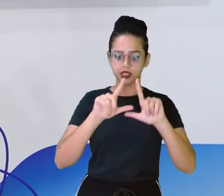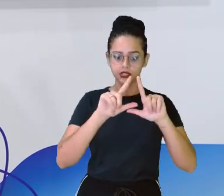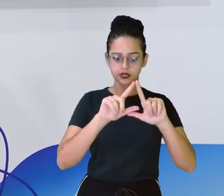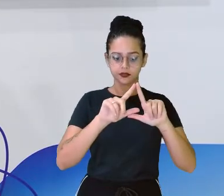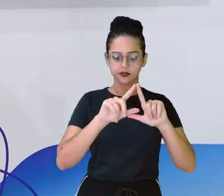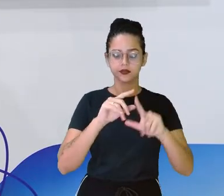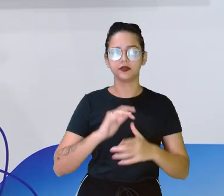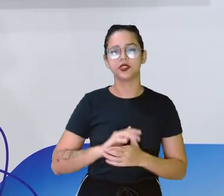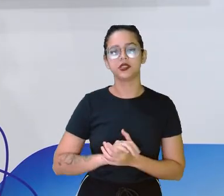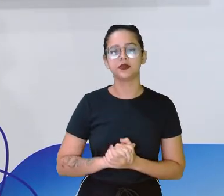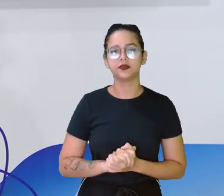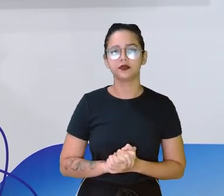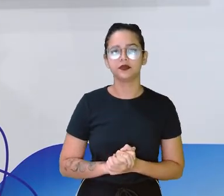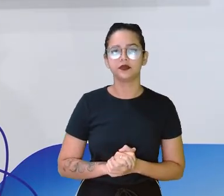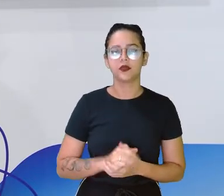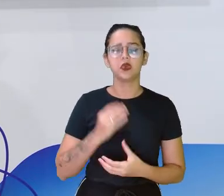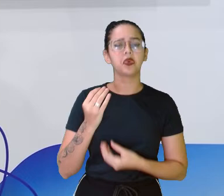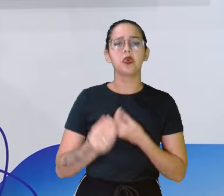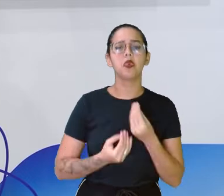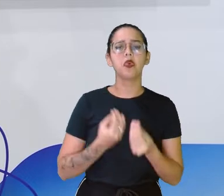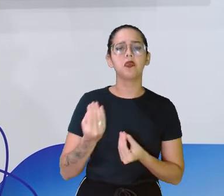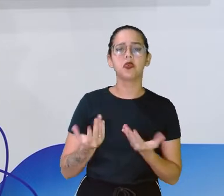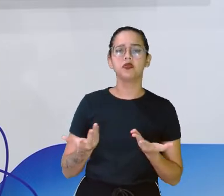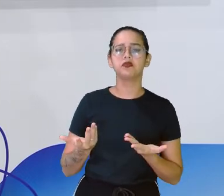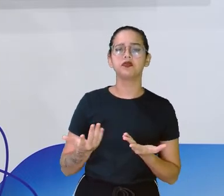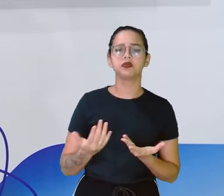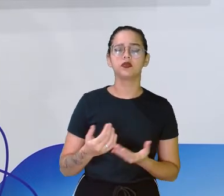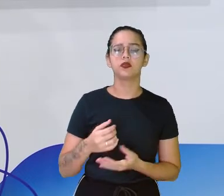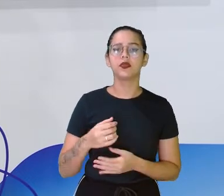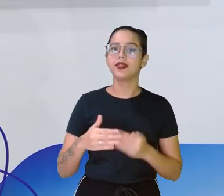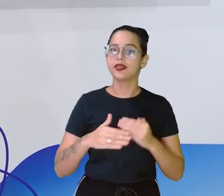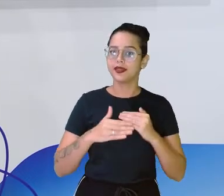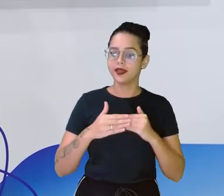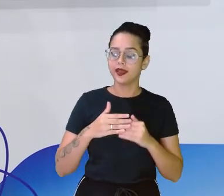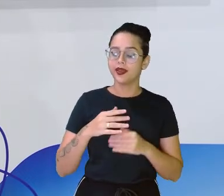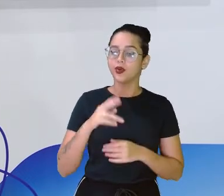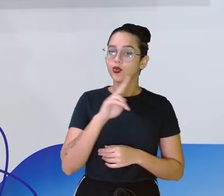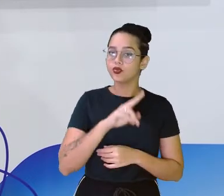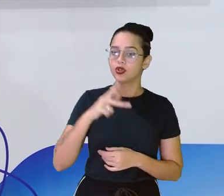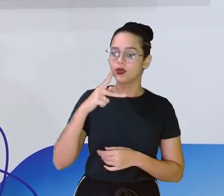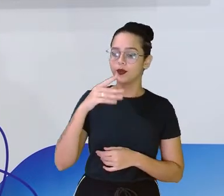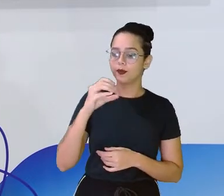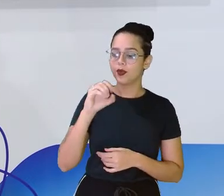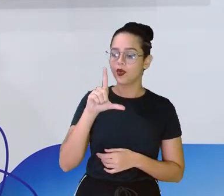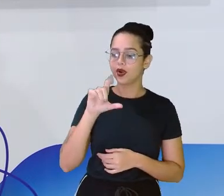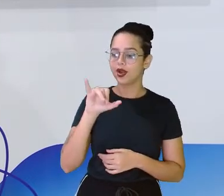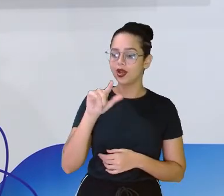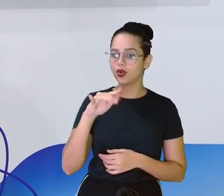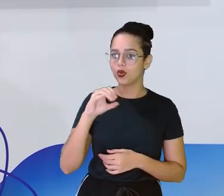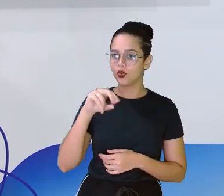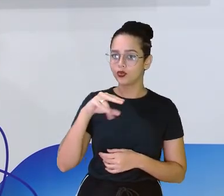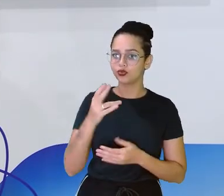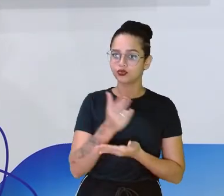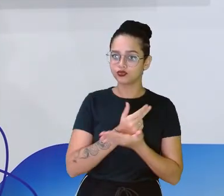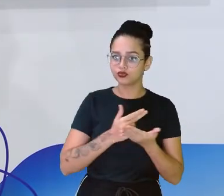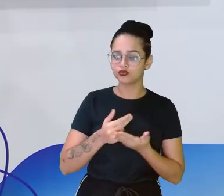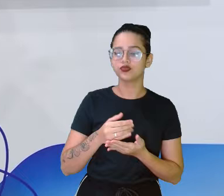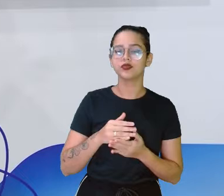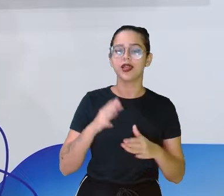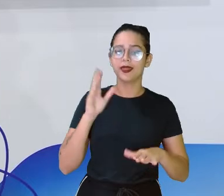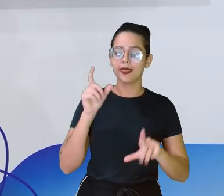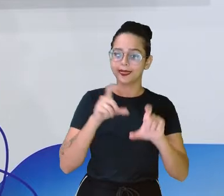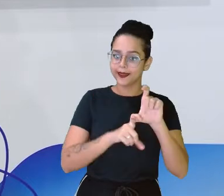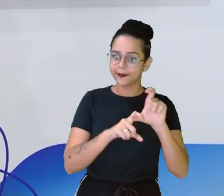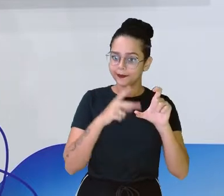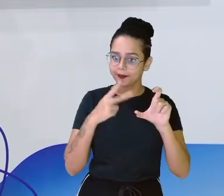classificar de acordo com o polígono da minha base. Dependendo dele, eu